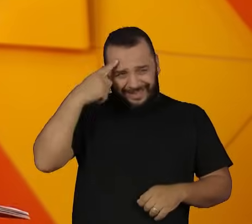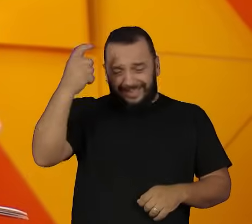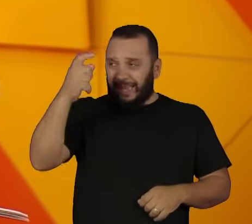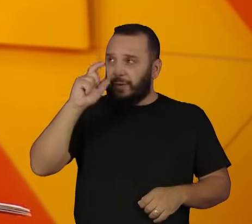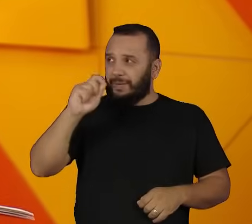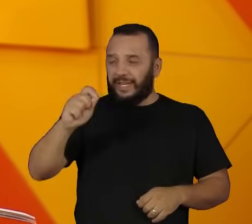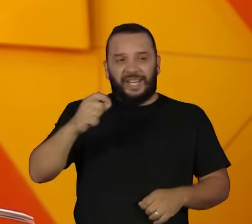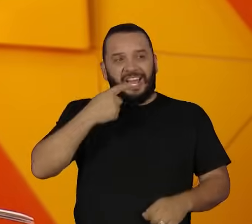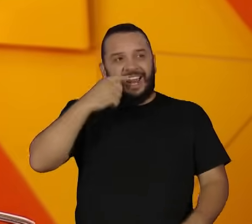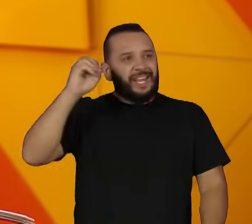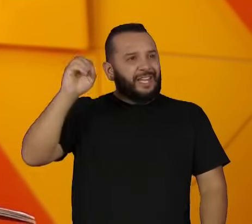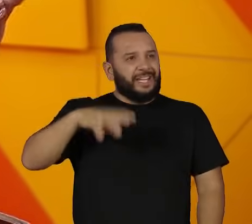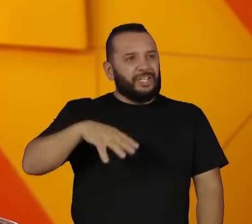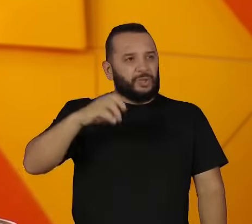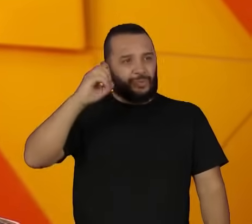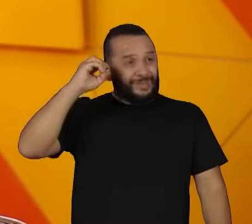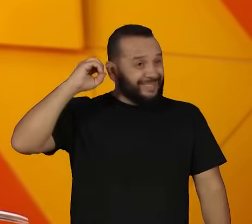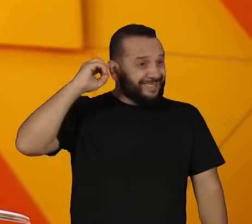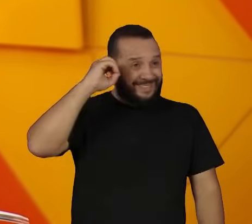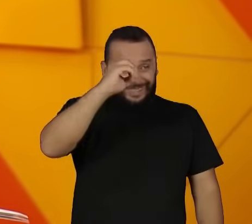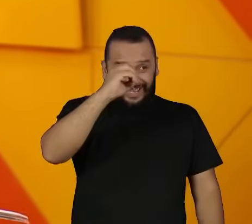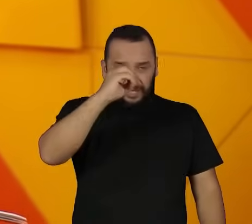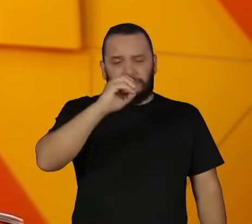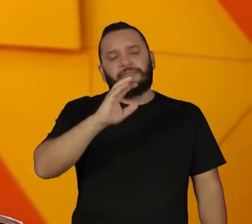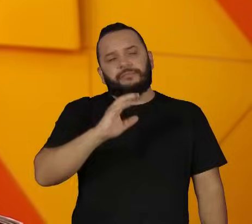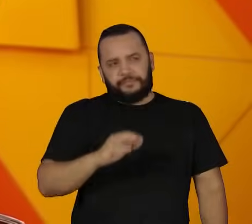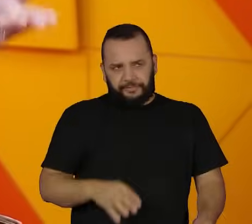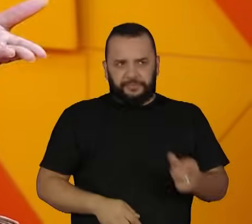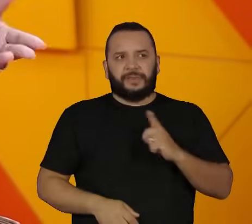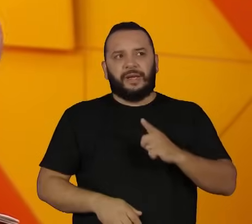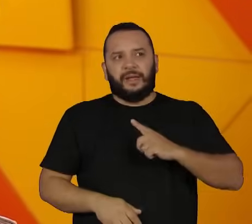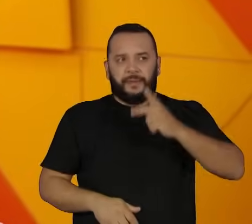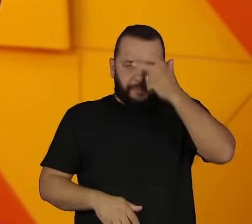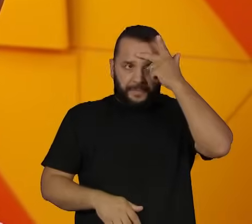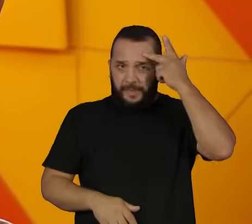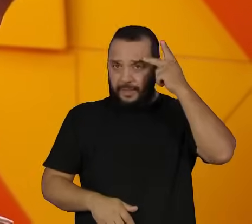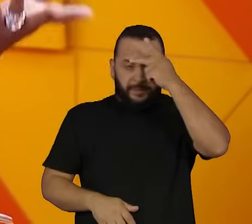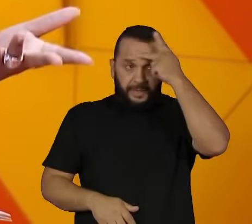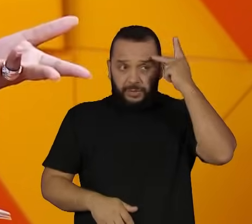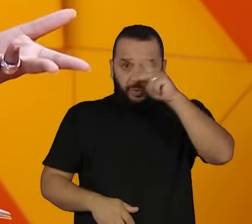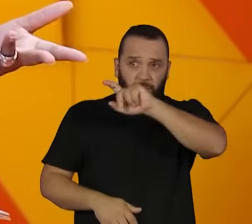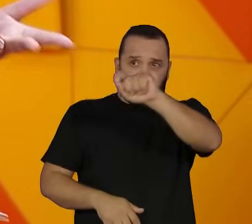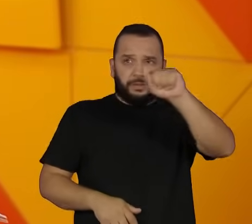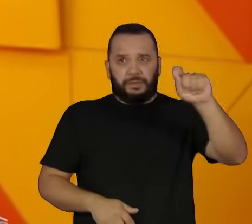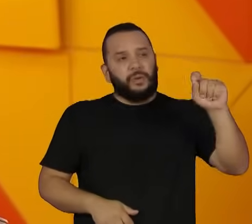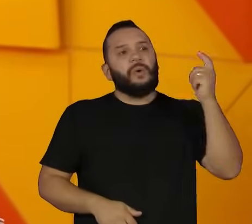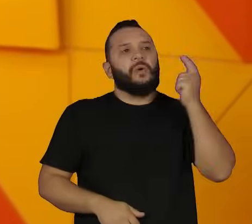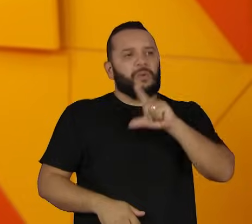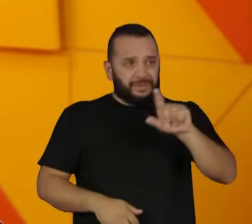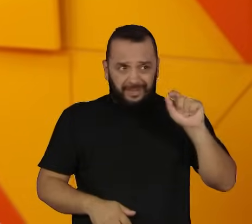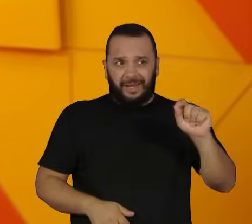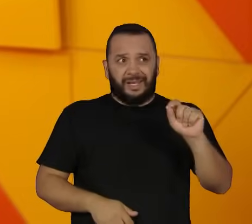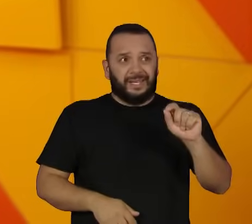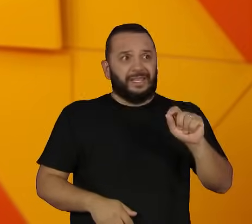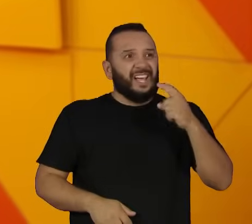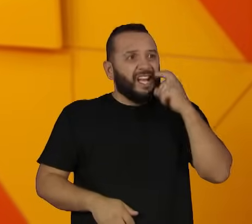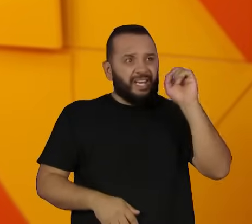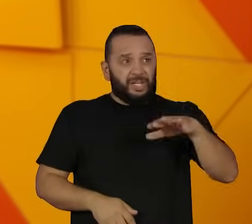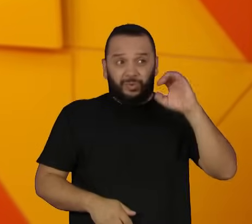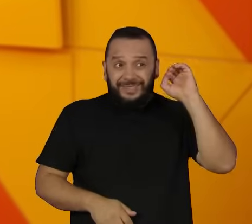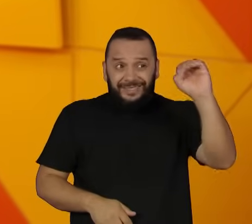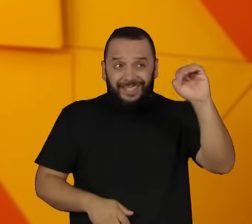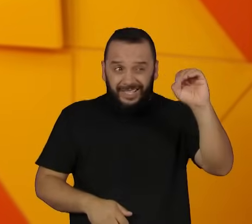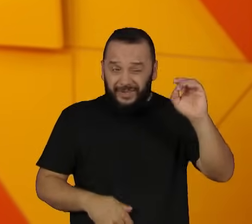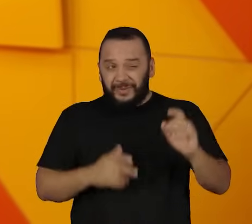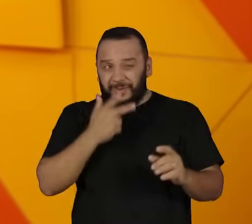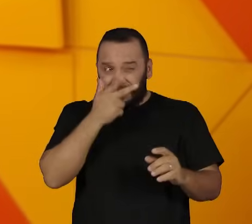gente não gerar lixo. A gente sabe que já tem pessoas que são muito envolvidas e que conseguem não gerar. Vocês acreditam que isso pode ser real